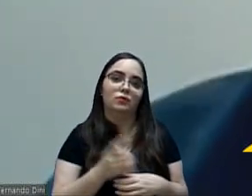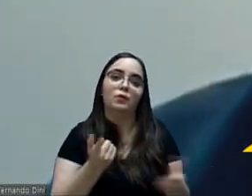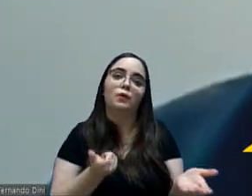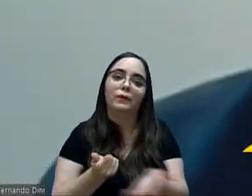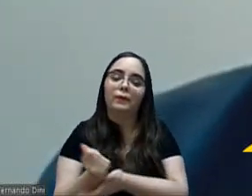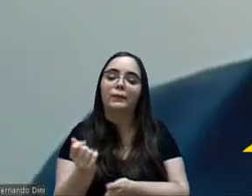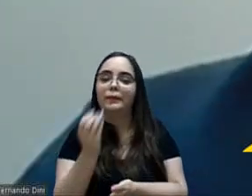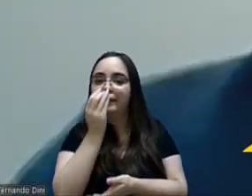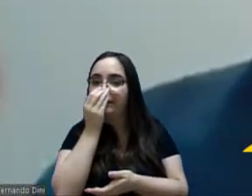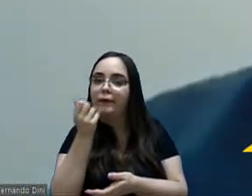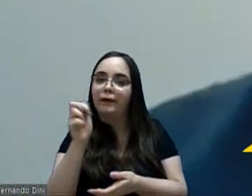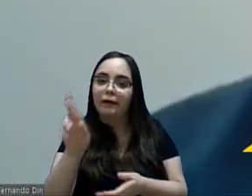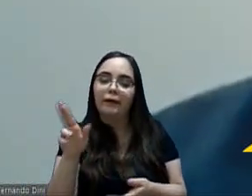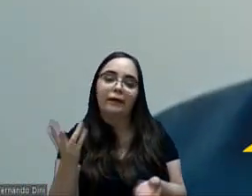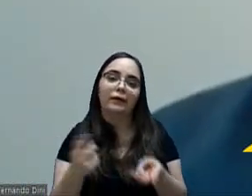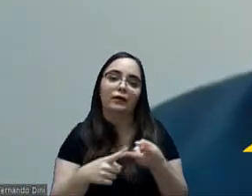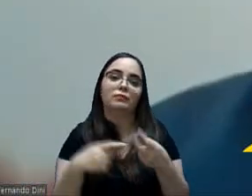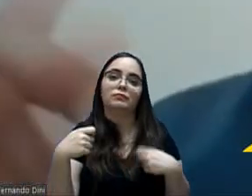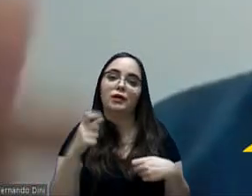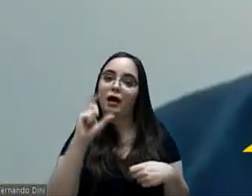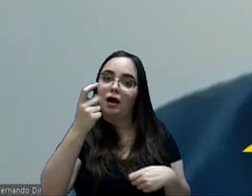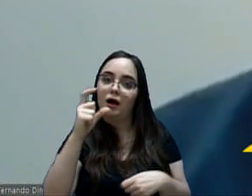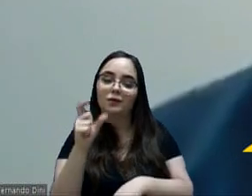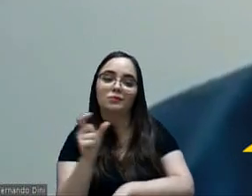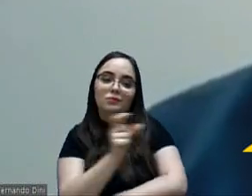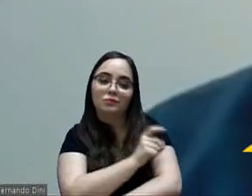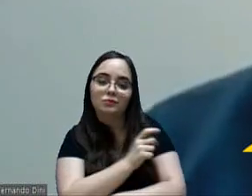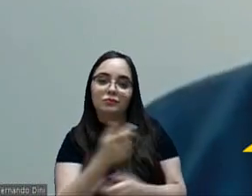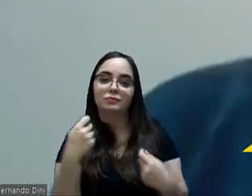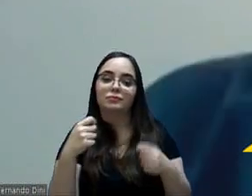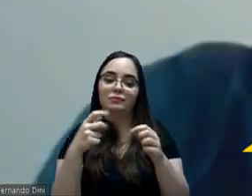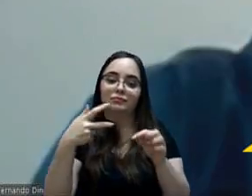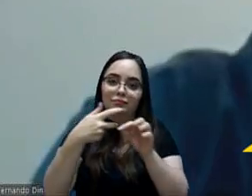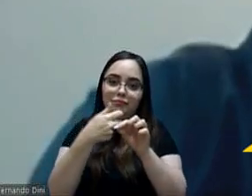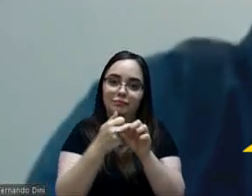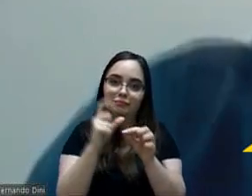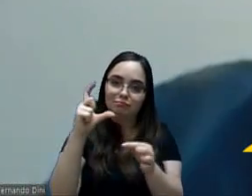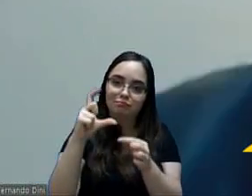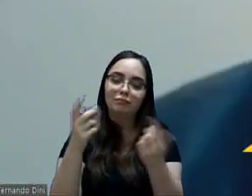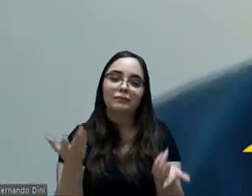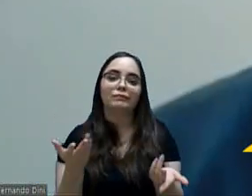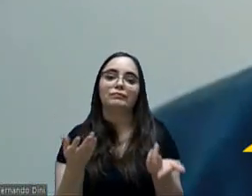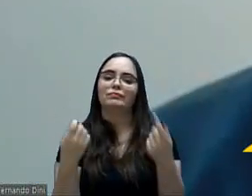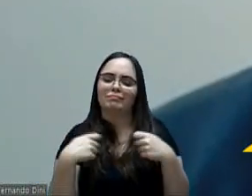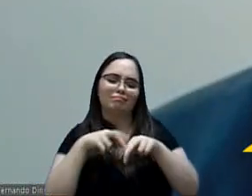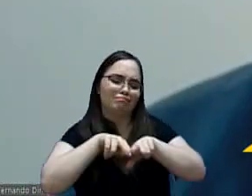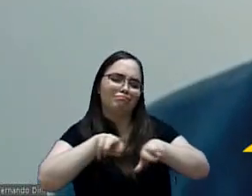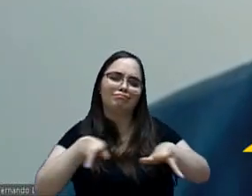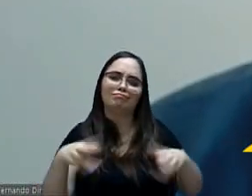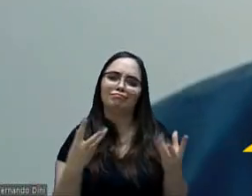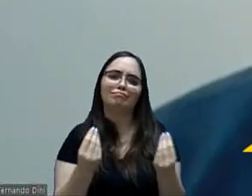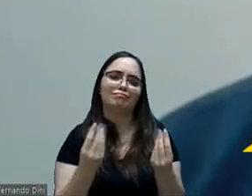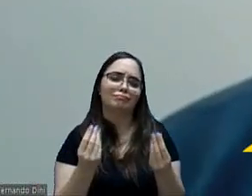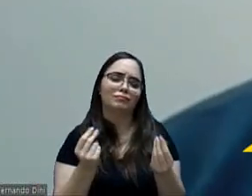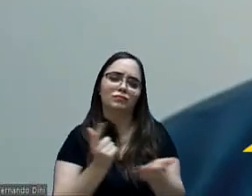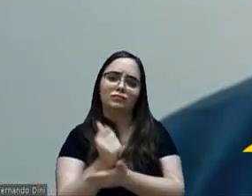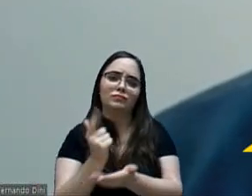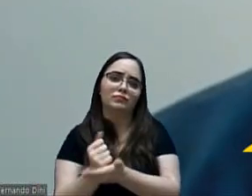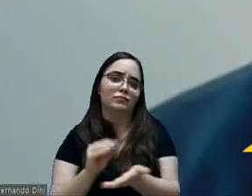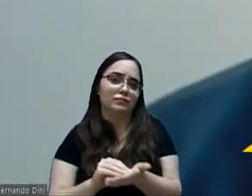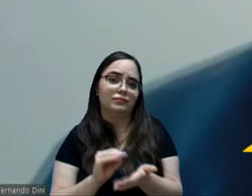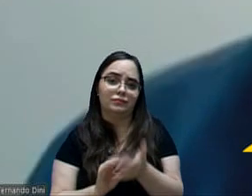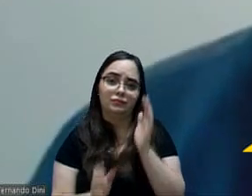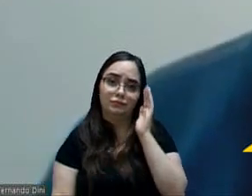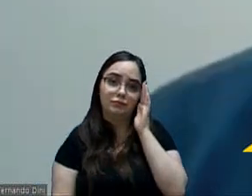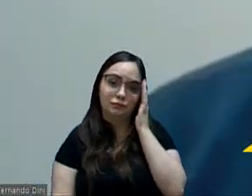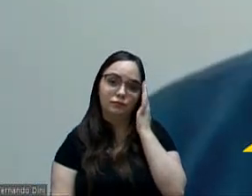de insumos em geral, de agulhas, de seringas. Nós precisamos de muita coisa. E nesse momento que nós